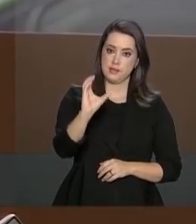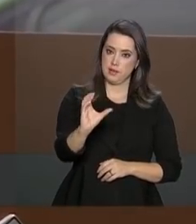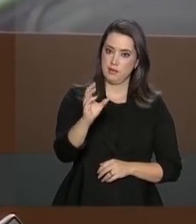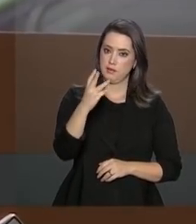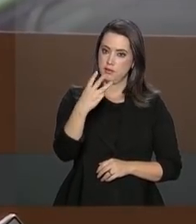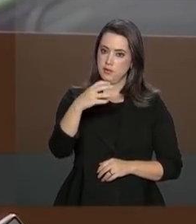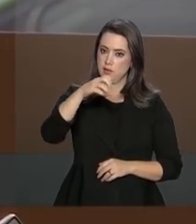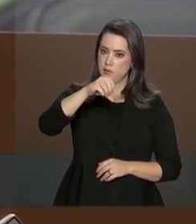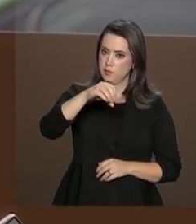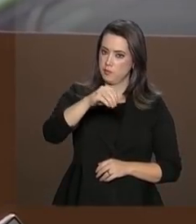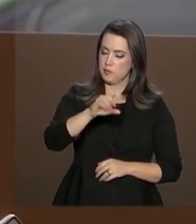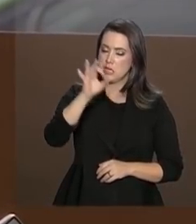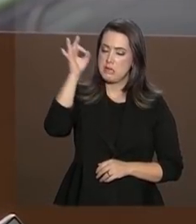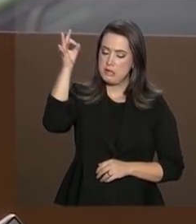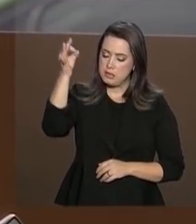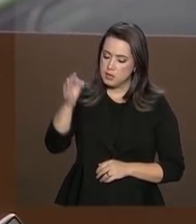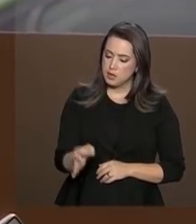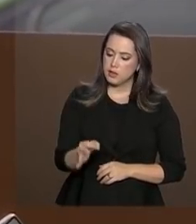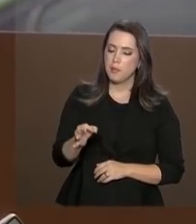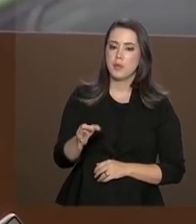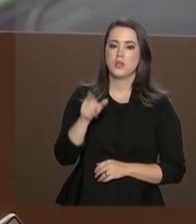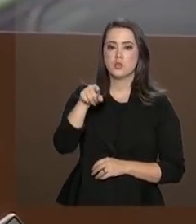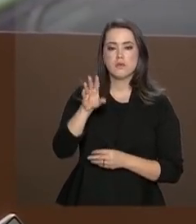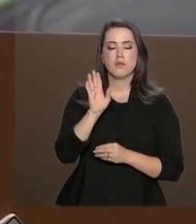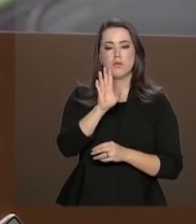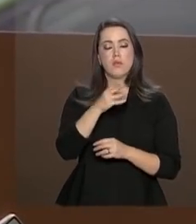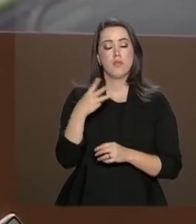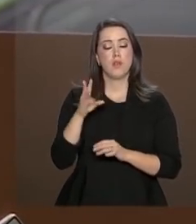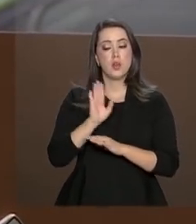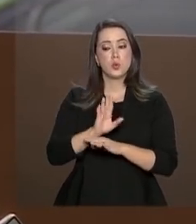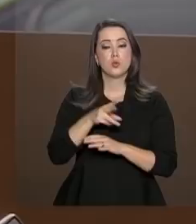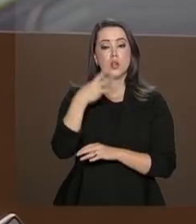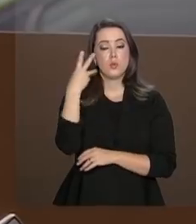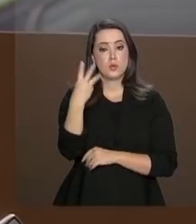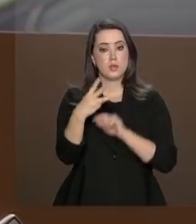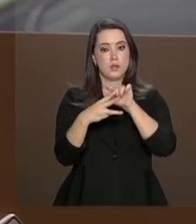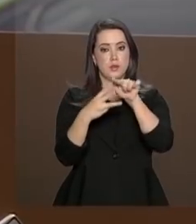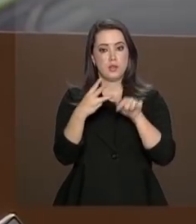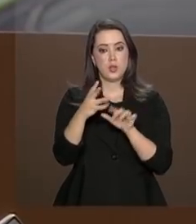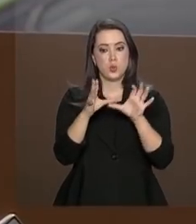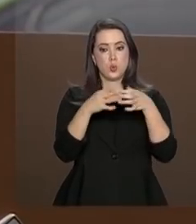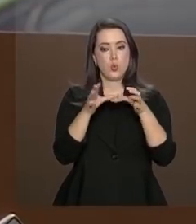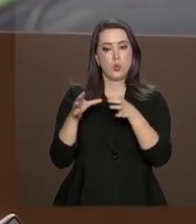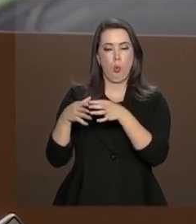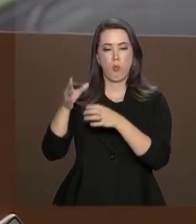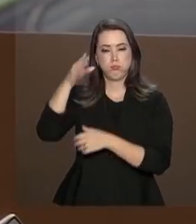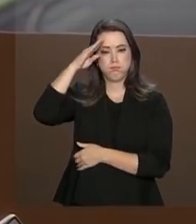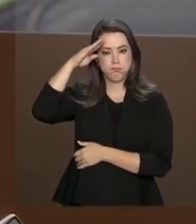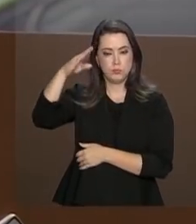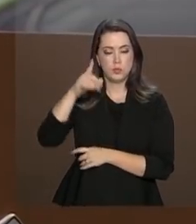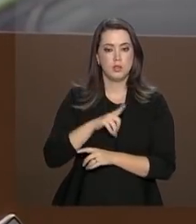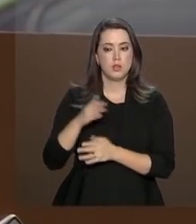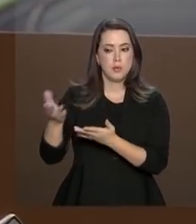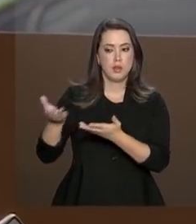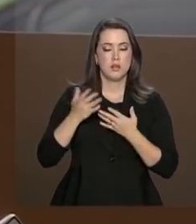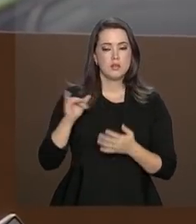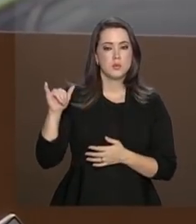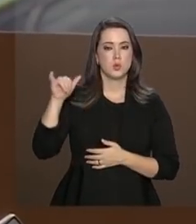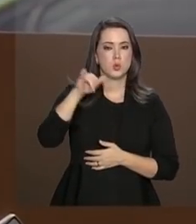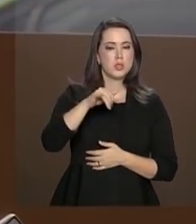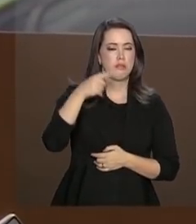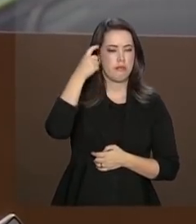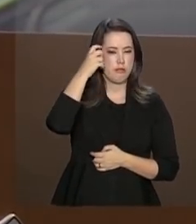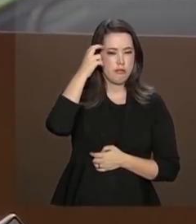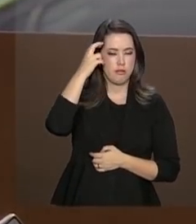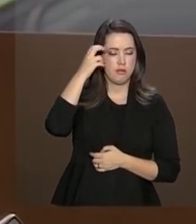que certamente vai atender as necessidades das três forças e também receberemos Os Caças inteligentes